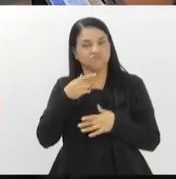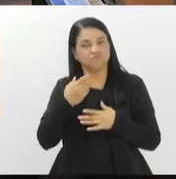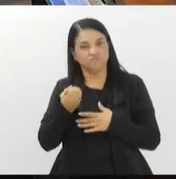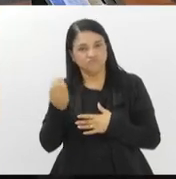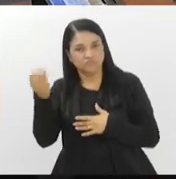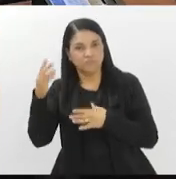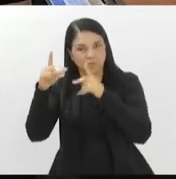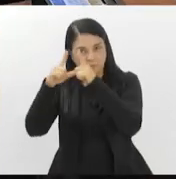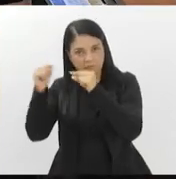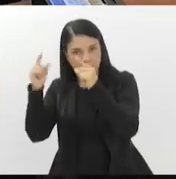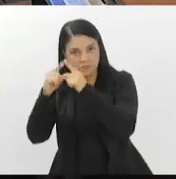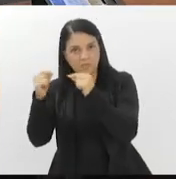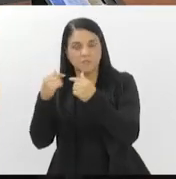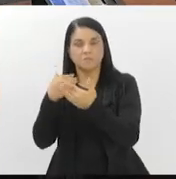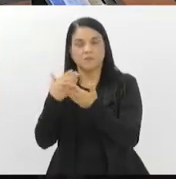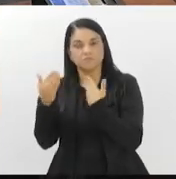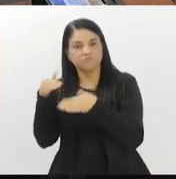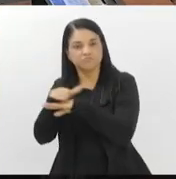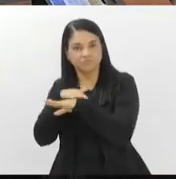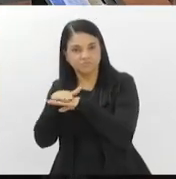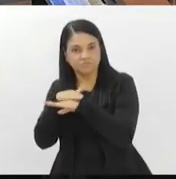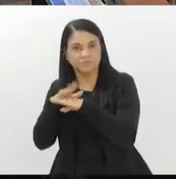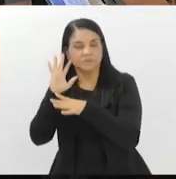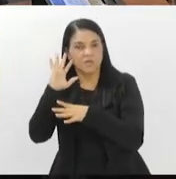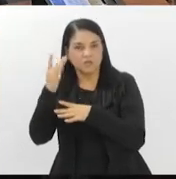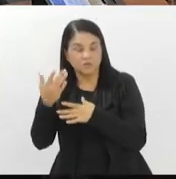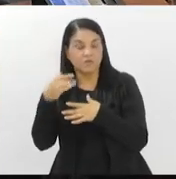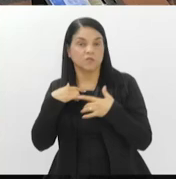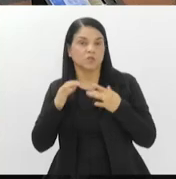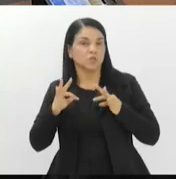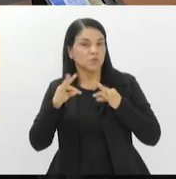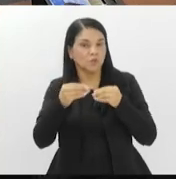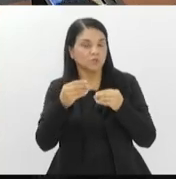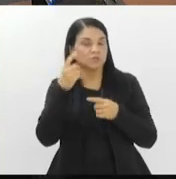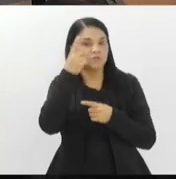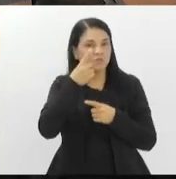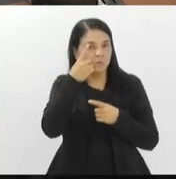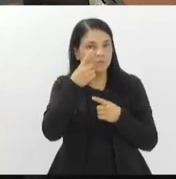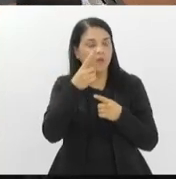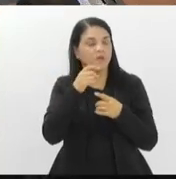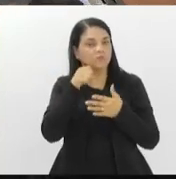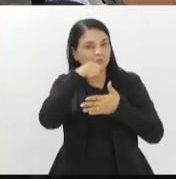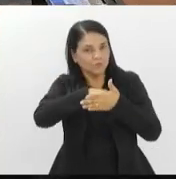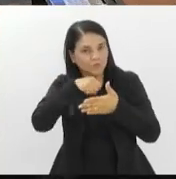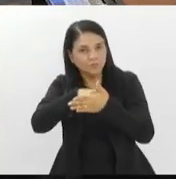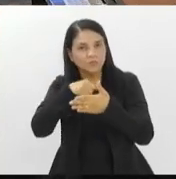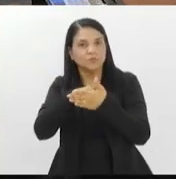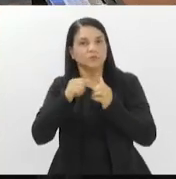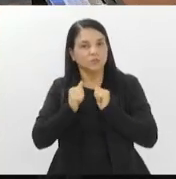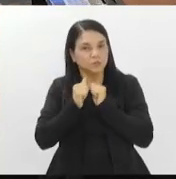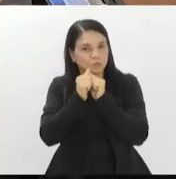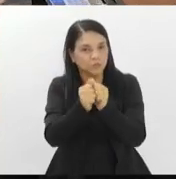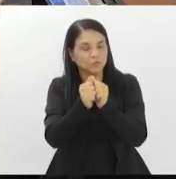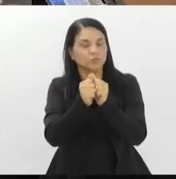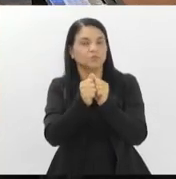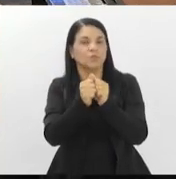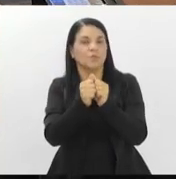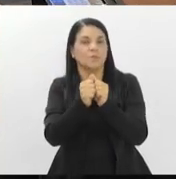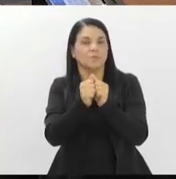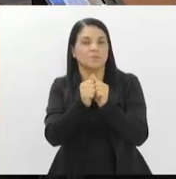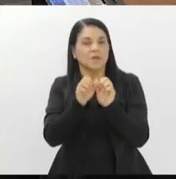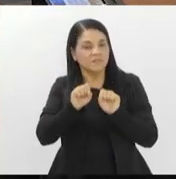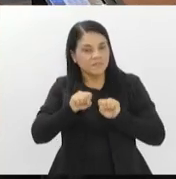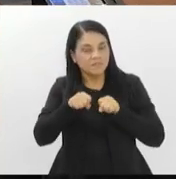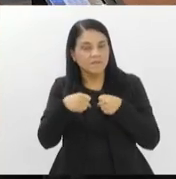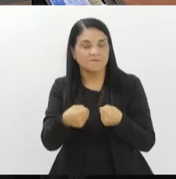contar com todos os deputados, porque todos estão nessas fileiras aí, lutando por vocês, e o deputado